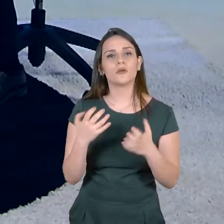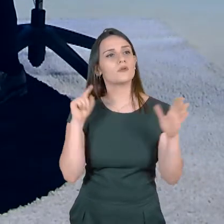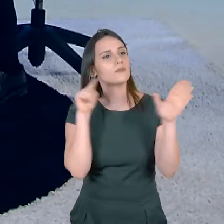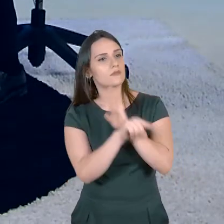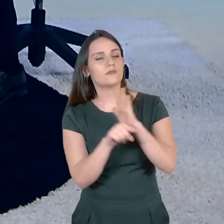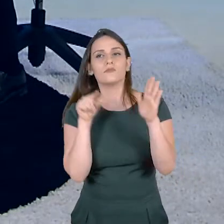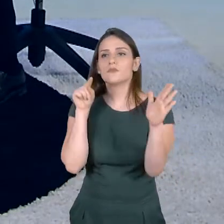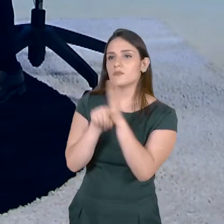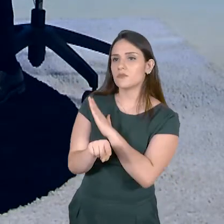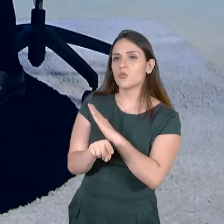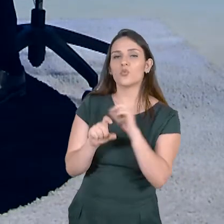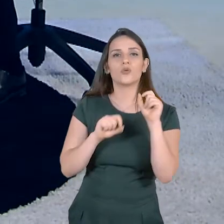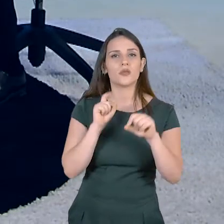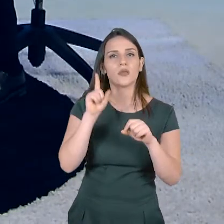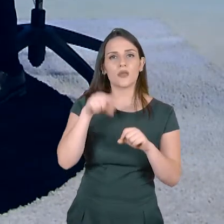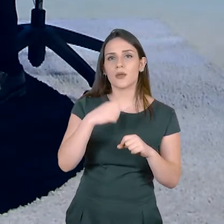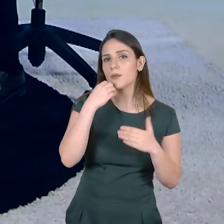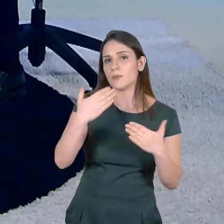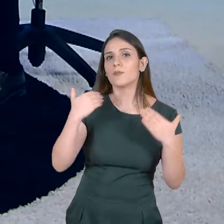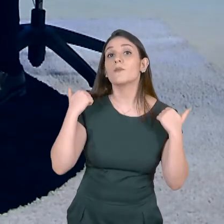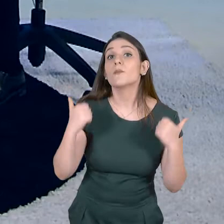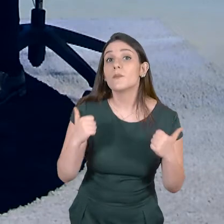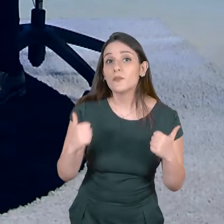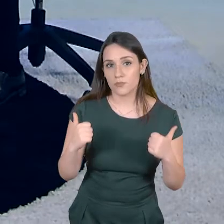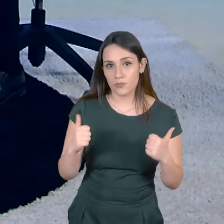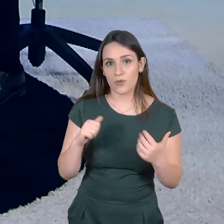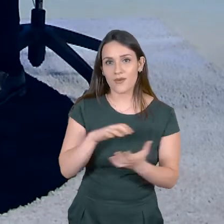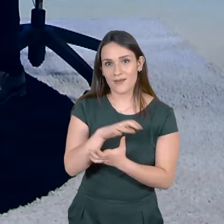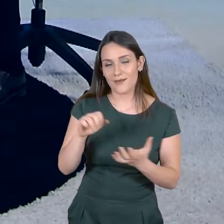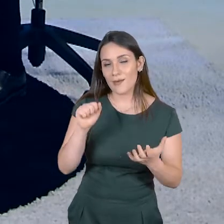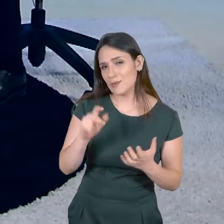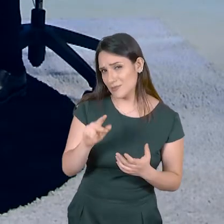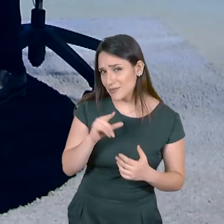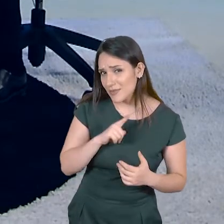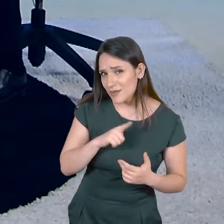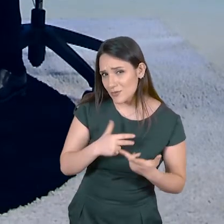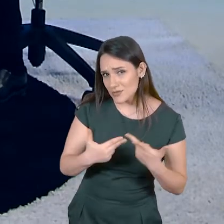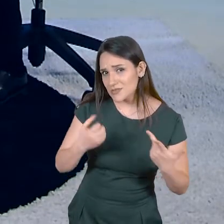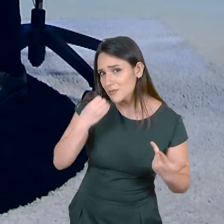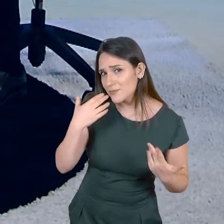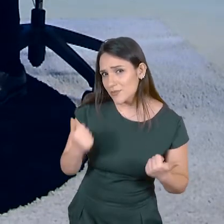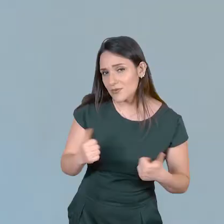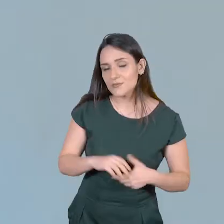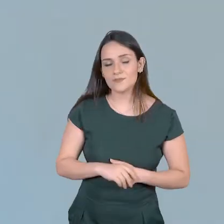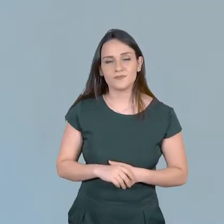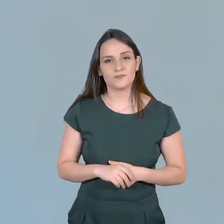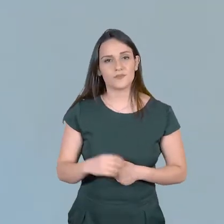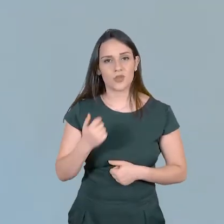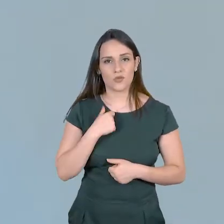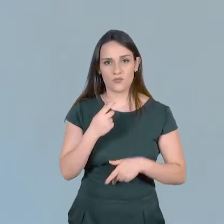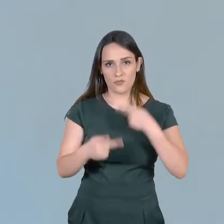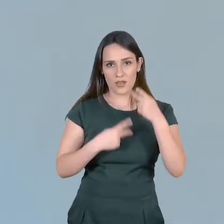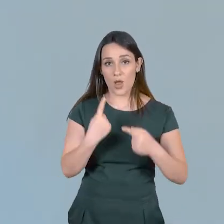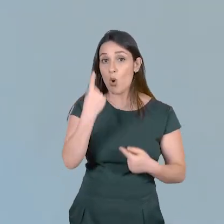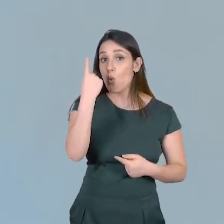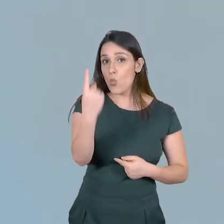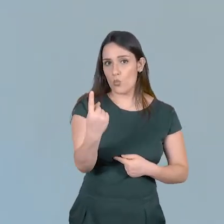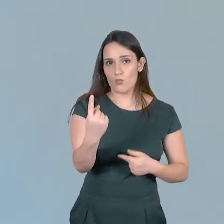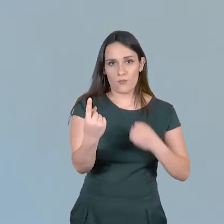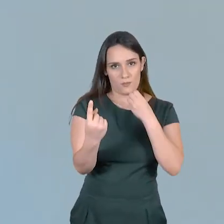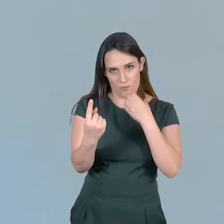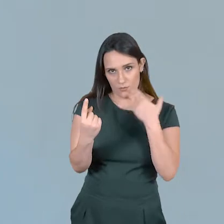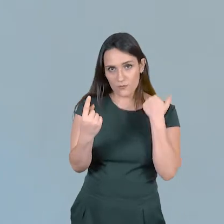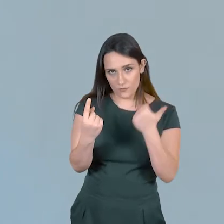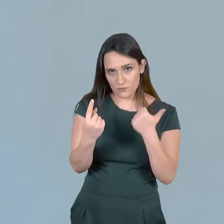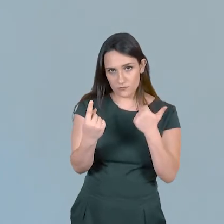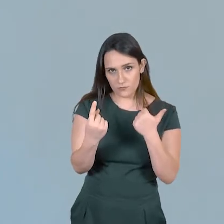pontos positivos dessa reforma, se é que tem. Difícil, né? Eu vou falar um ponto positivo que